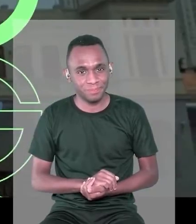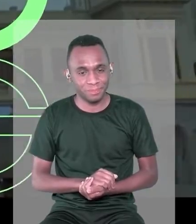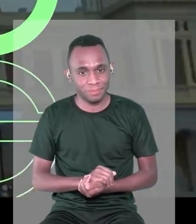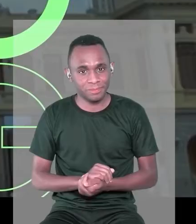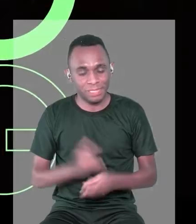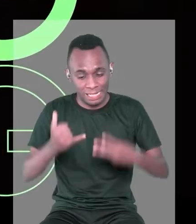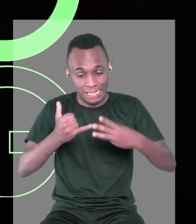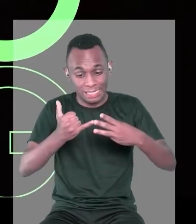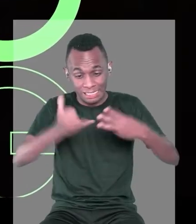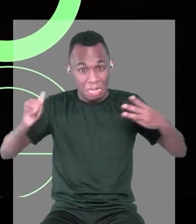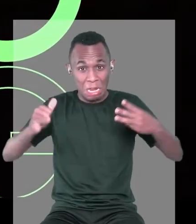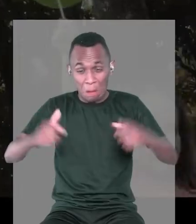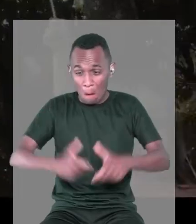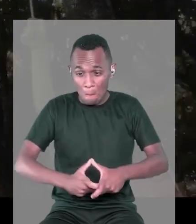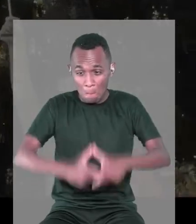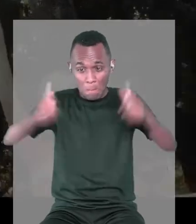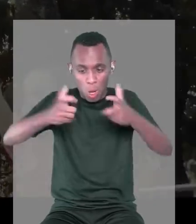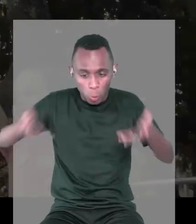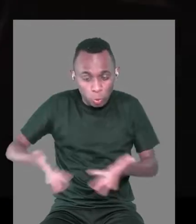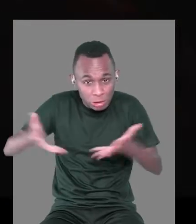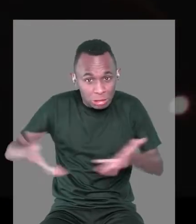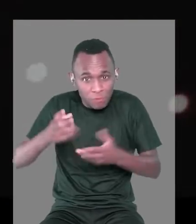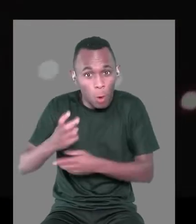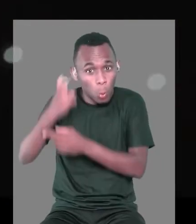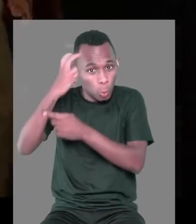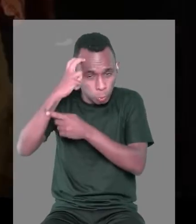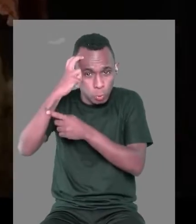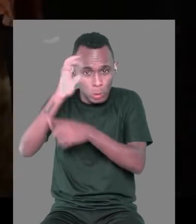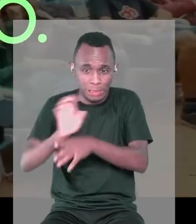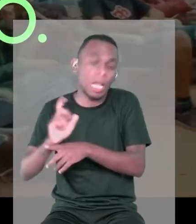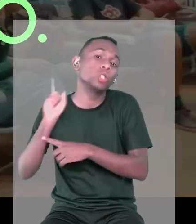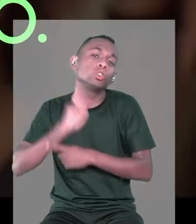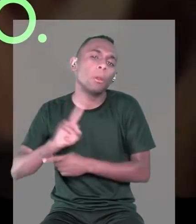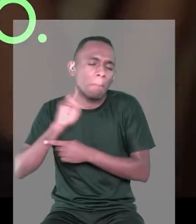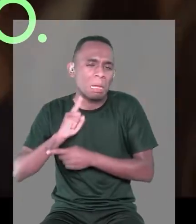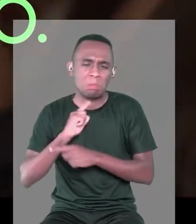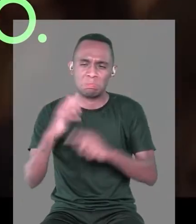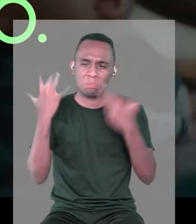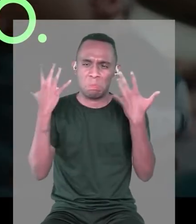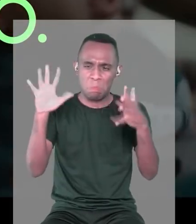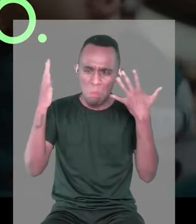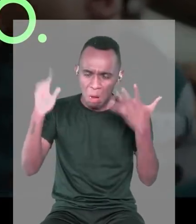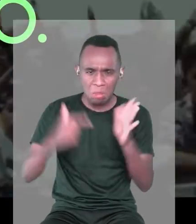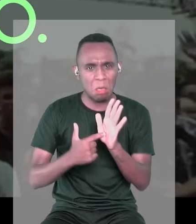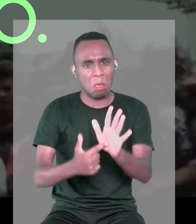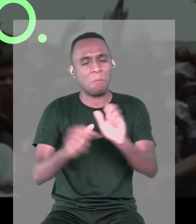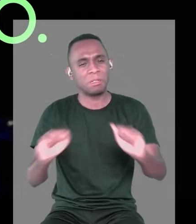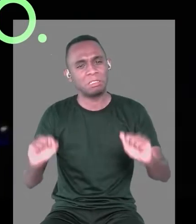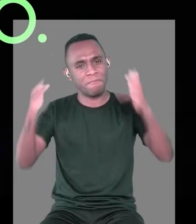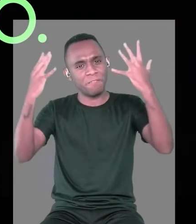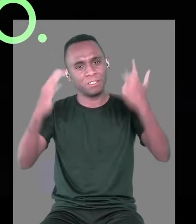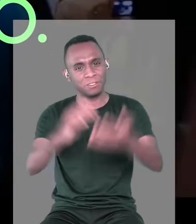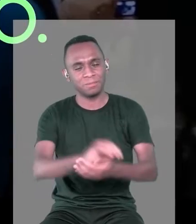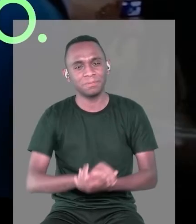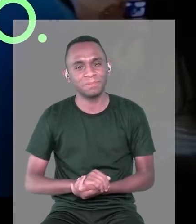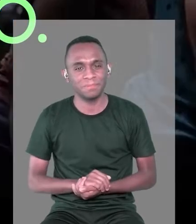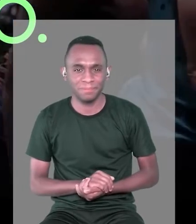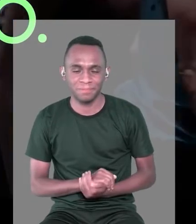A CEMIG, maior incentivadora da cultura de Minas, aplaude de pé este espetáculo.